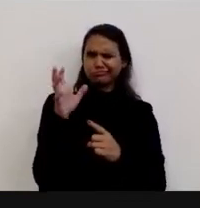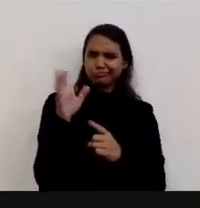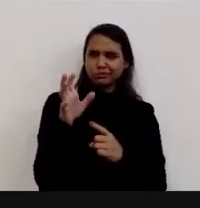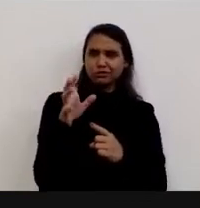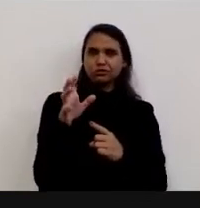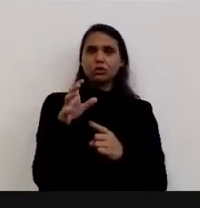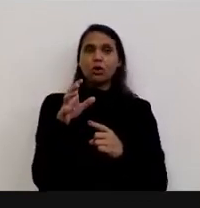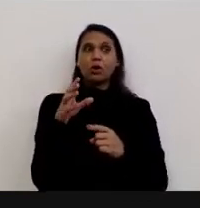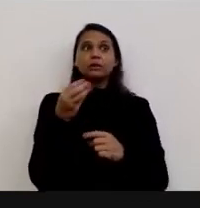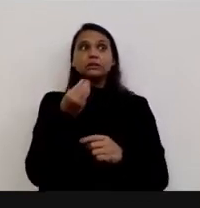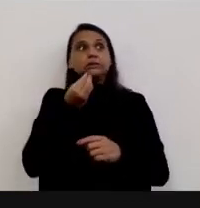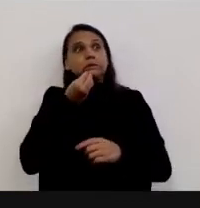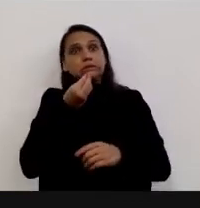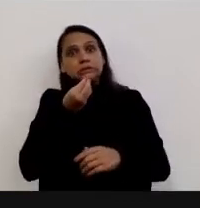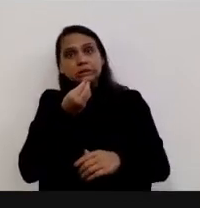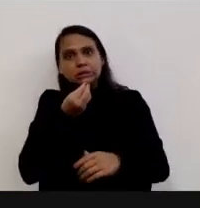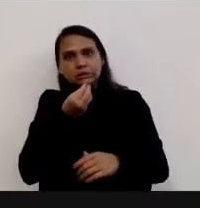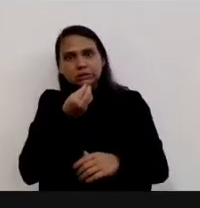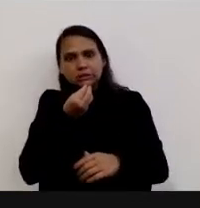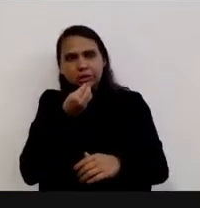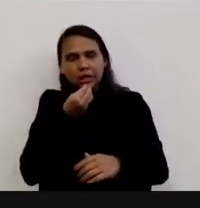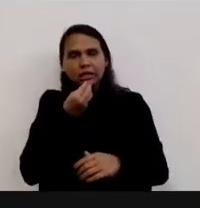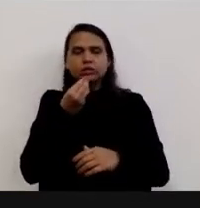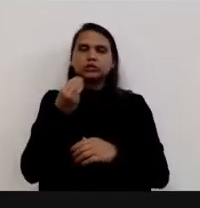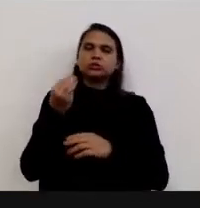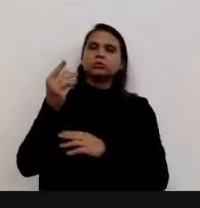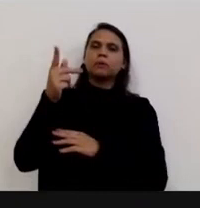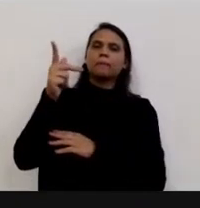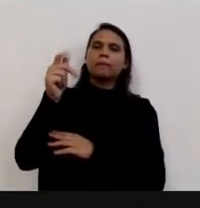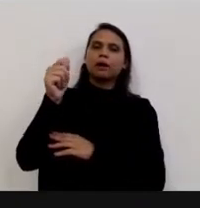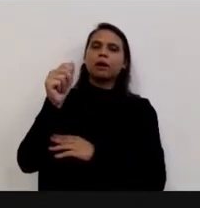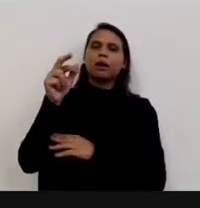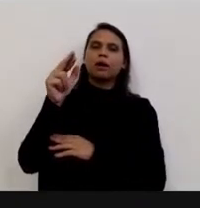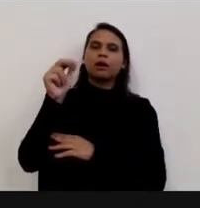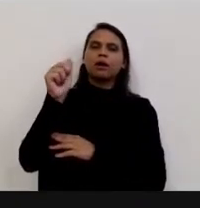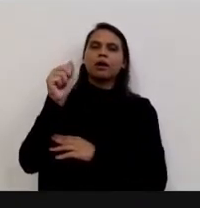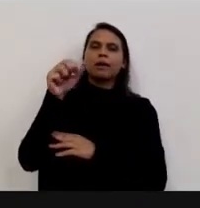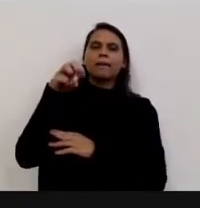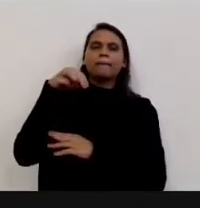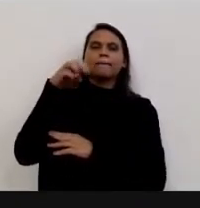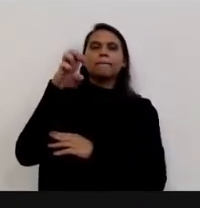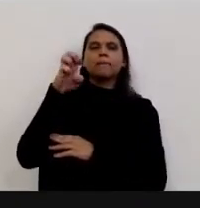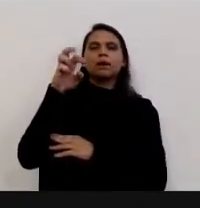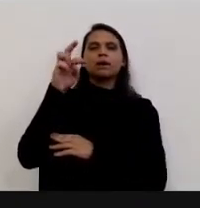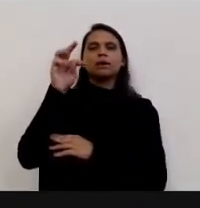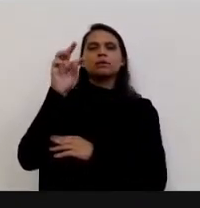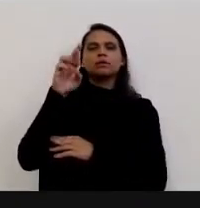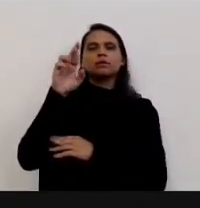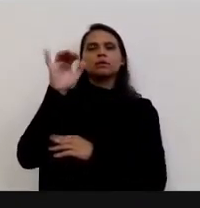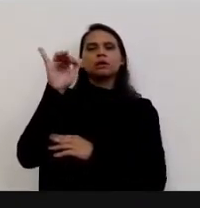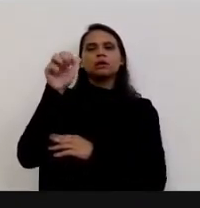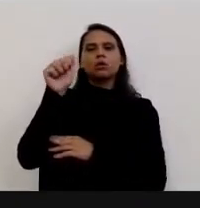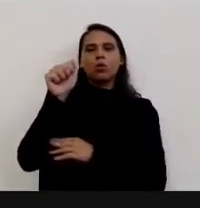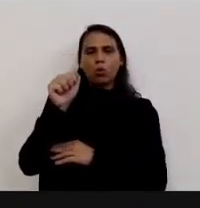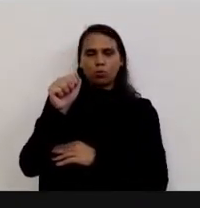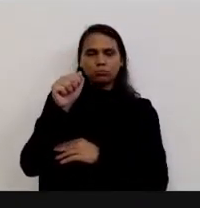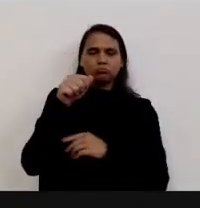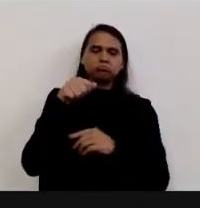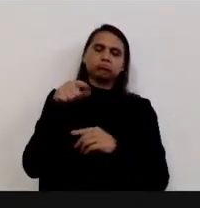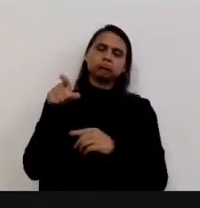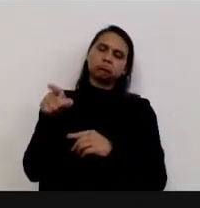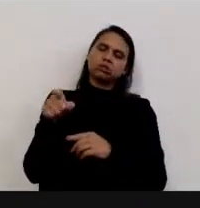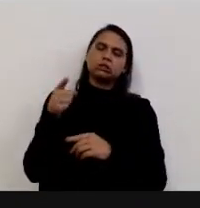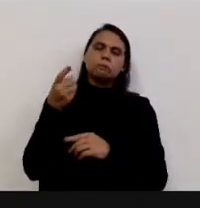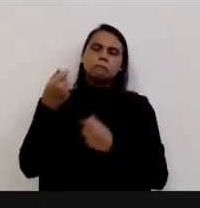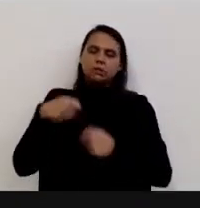com o teste não paramétrico e o de Mann-Whitney, né, que essa hipótese nula não podia ser rejeitada. Tá? Então, a gente tem que fazer um pouco